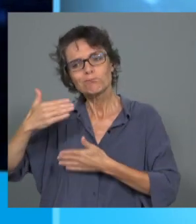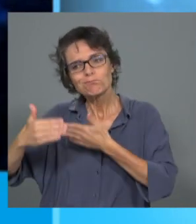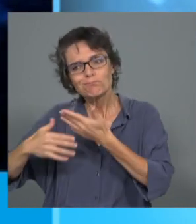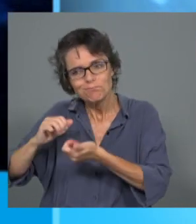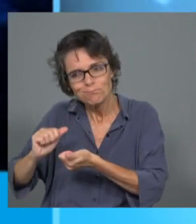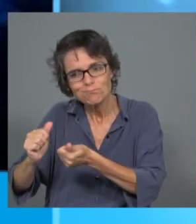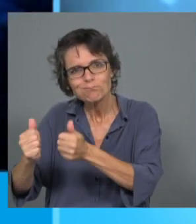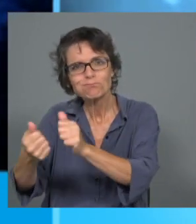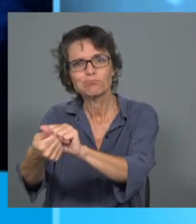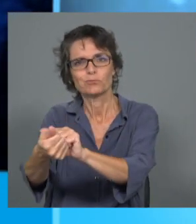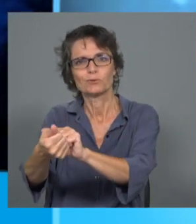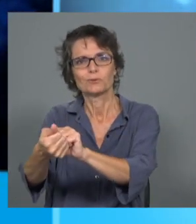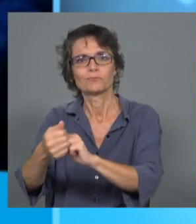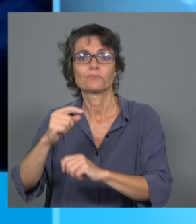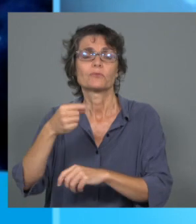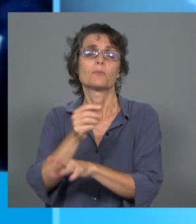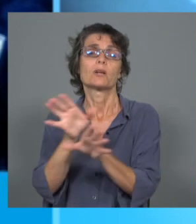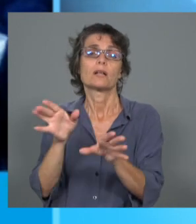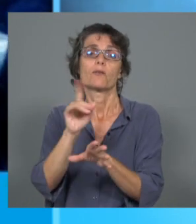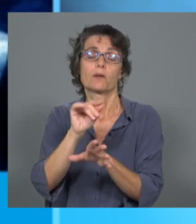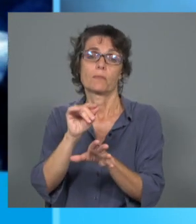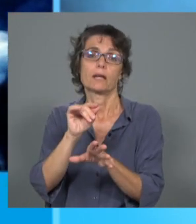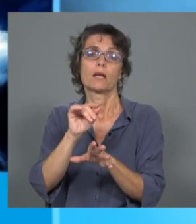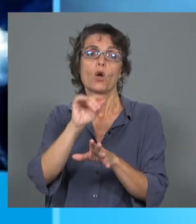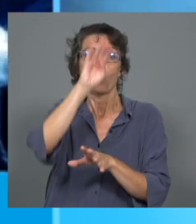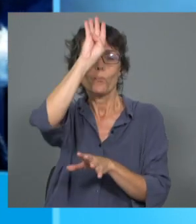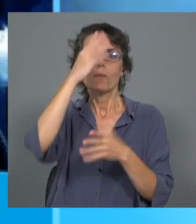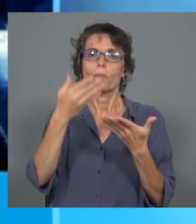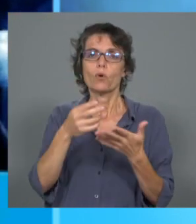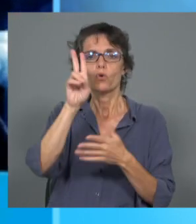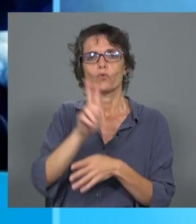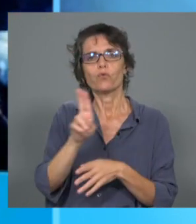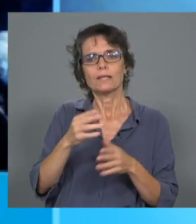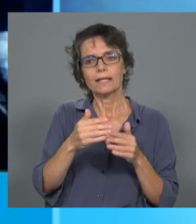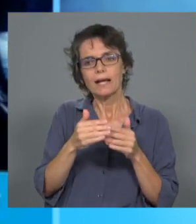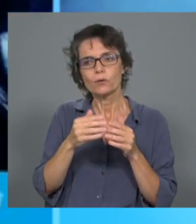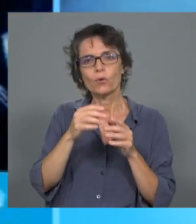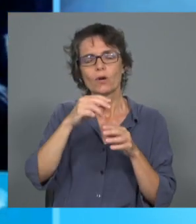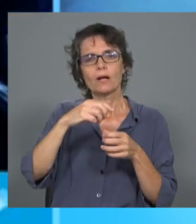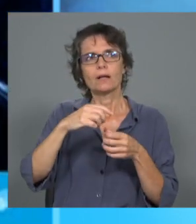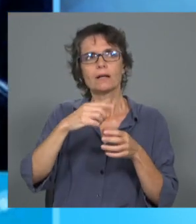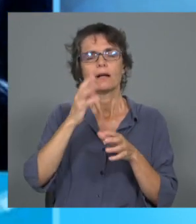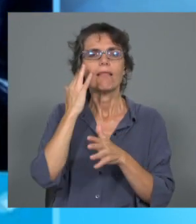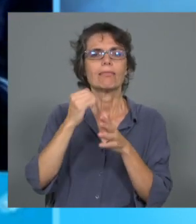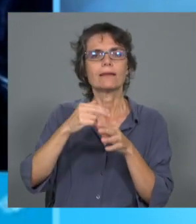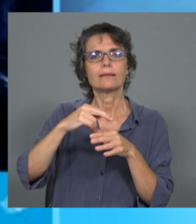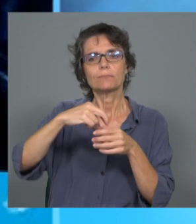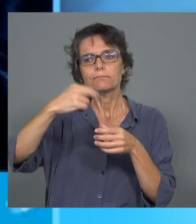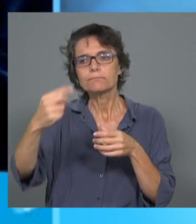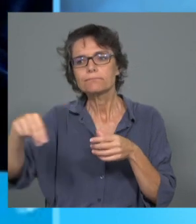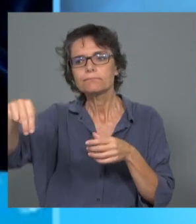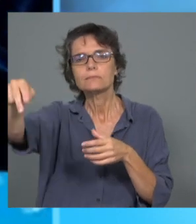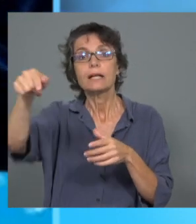saídas do Papa do Vaticano, que julgo que é com Paulo VI que se desenvolvem. É uma forma